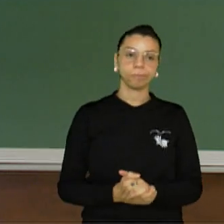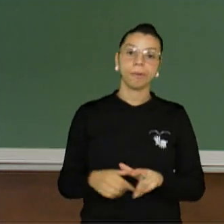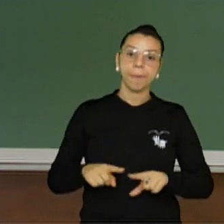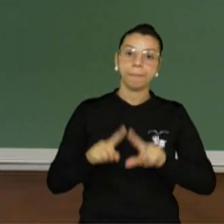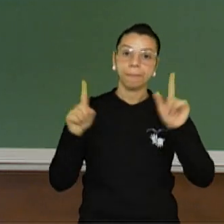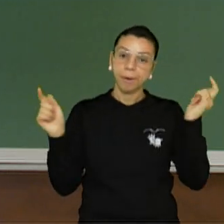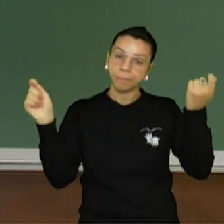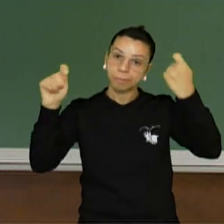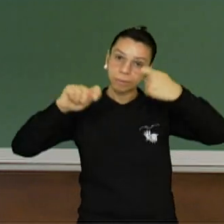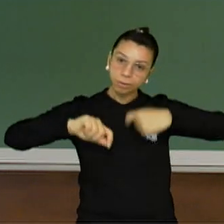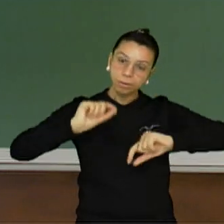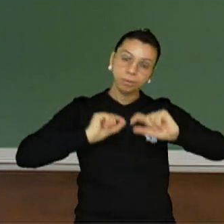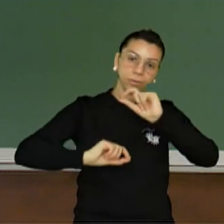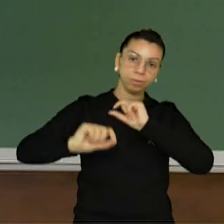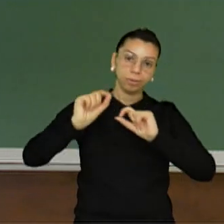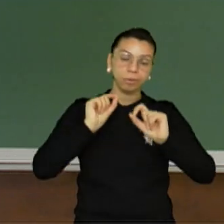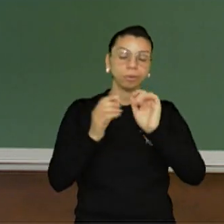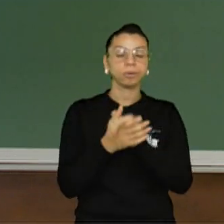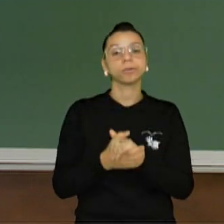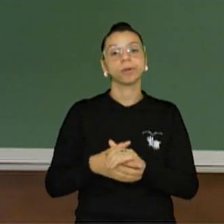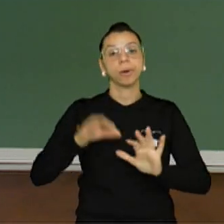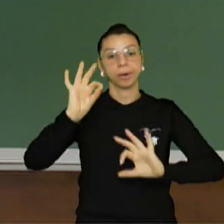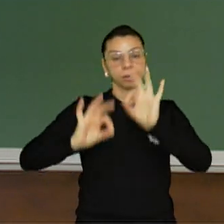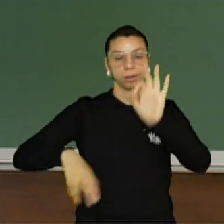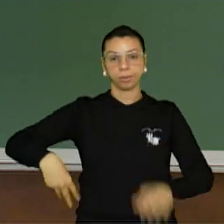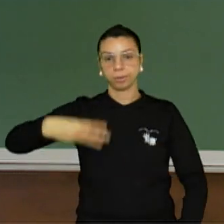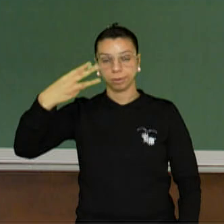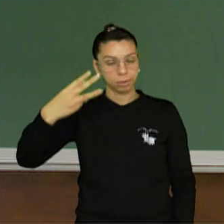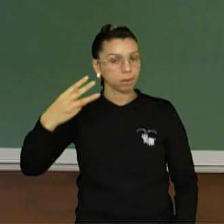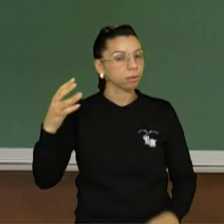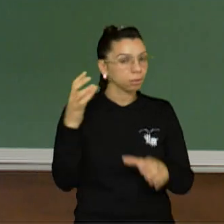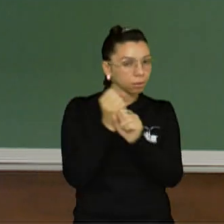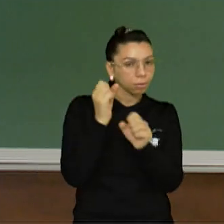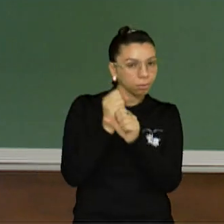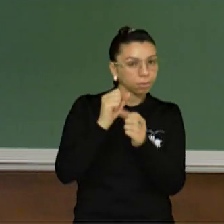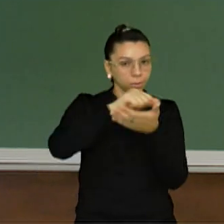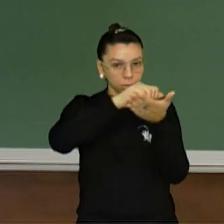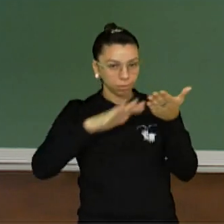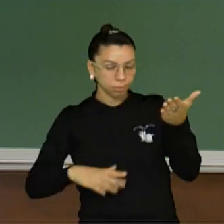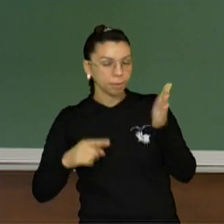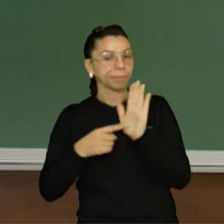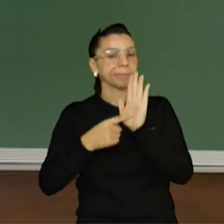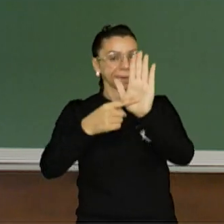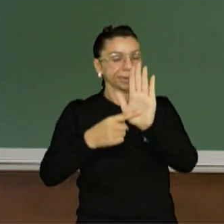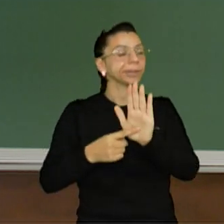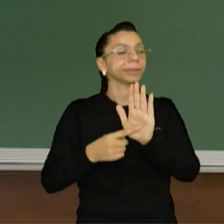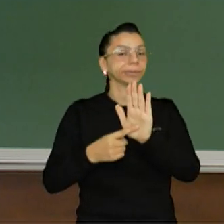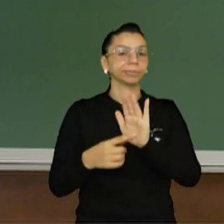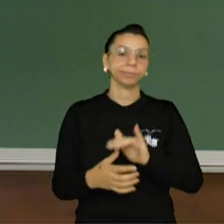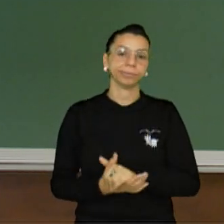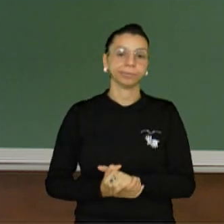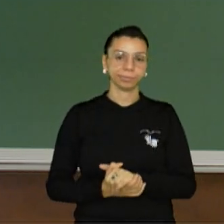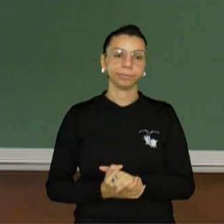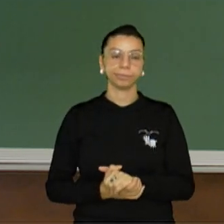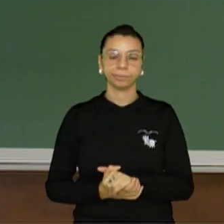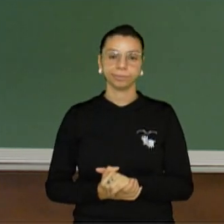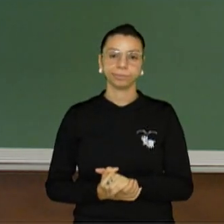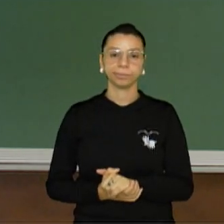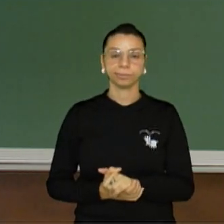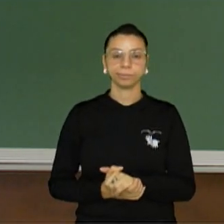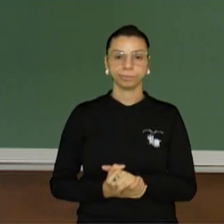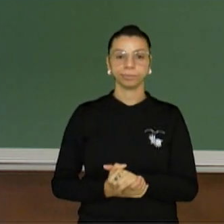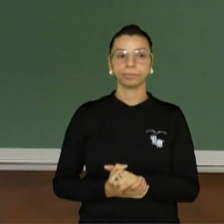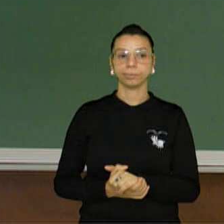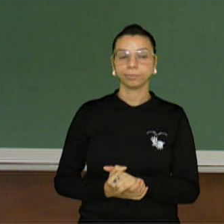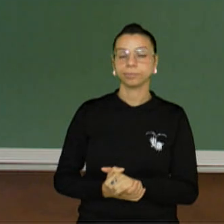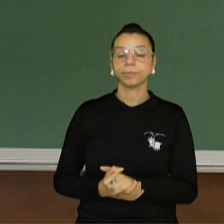gente vai falar um determinante aqui de ordem 3, bem calculado aí nos exercícios, aparece bastante de ordem 3. Quando a matriz